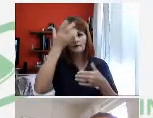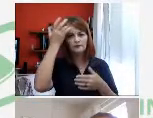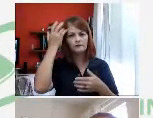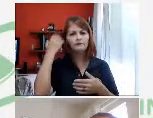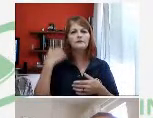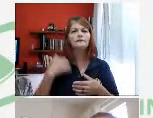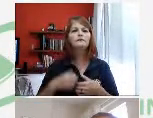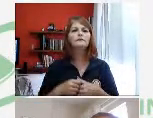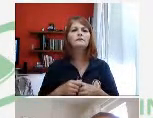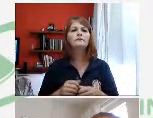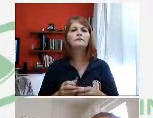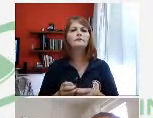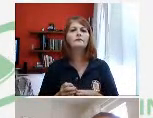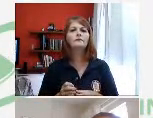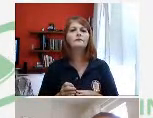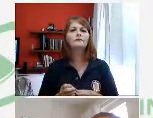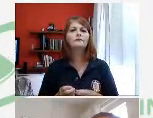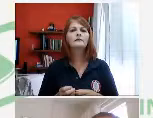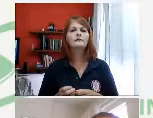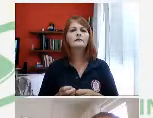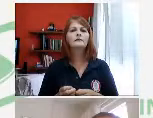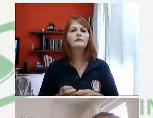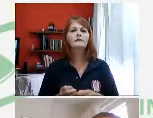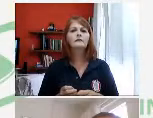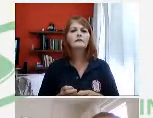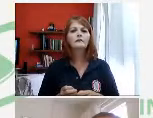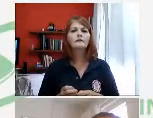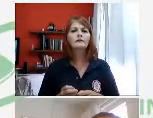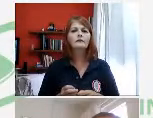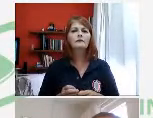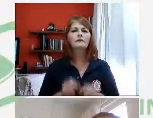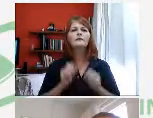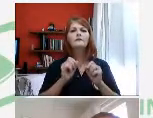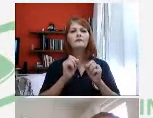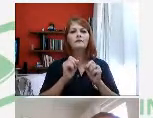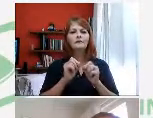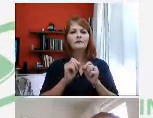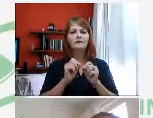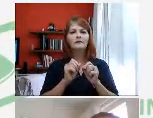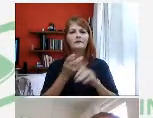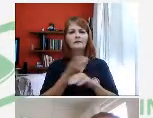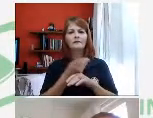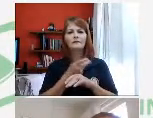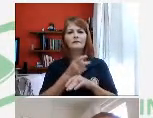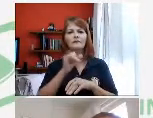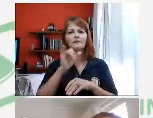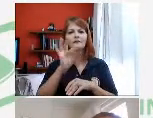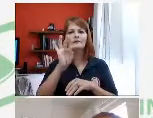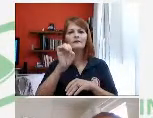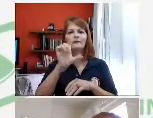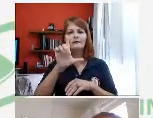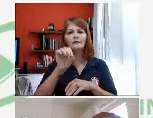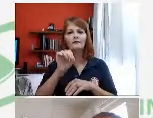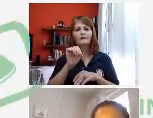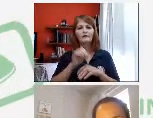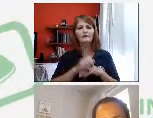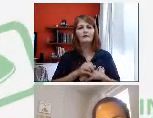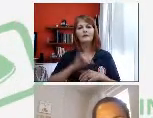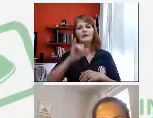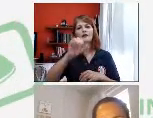Ítalo, ficou de fora, tadinho. Cadê? Achei que estava todo. E Ali também,